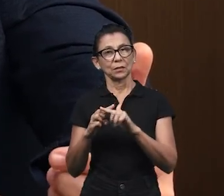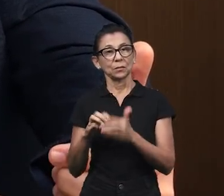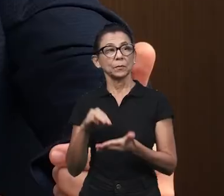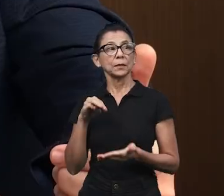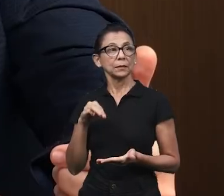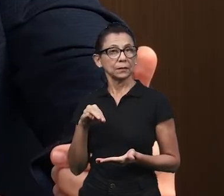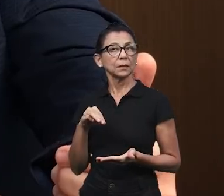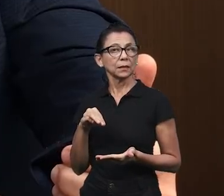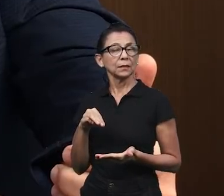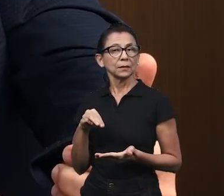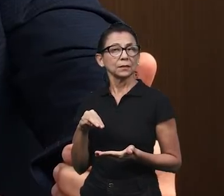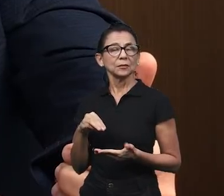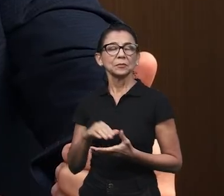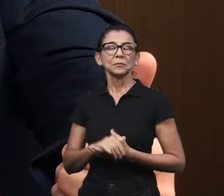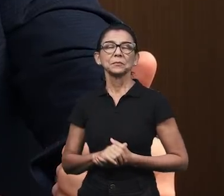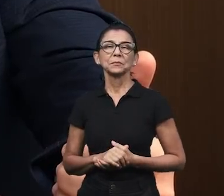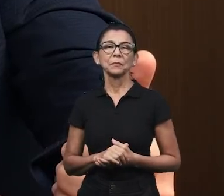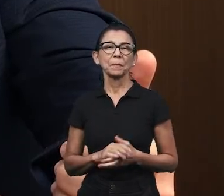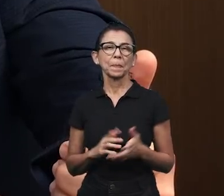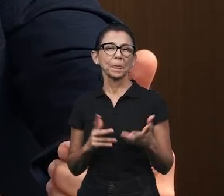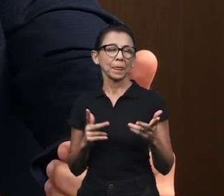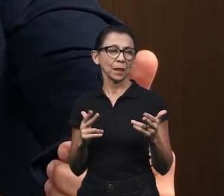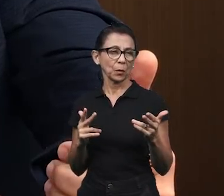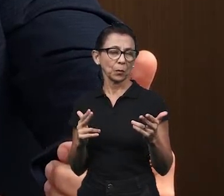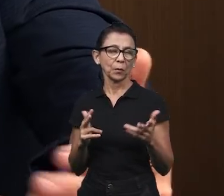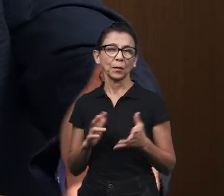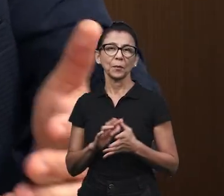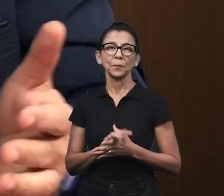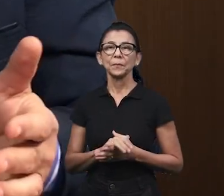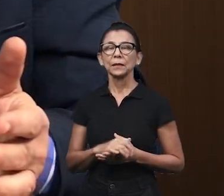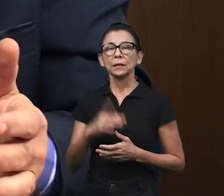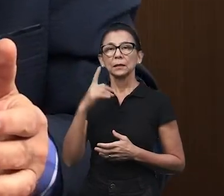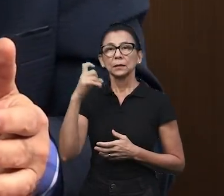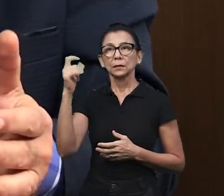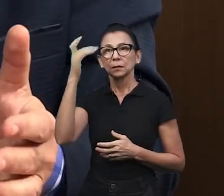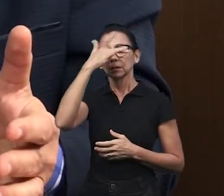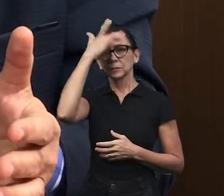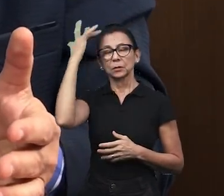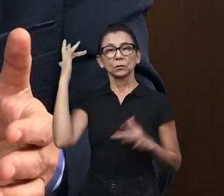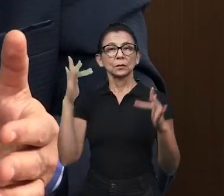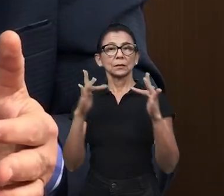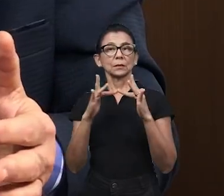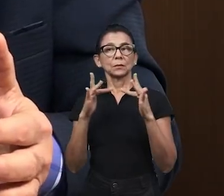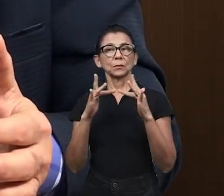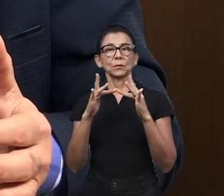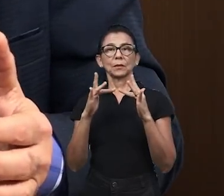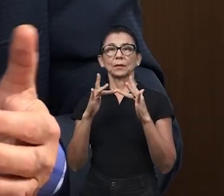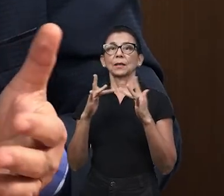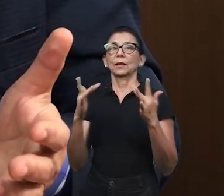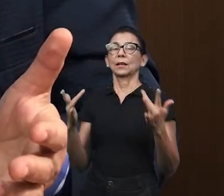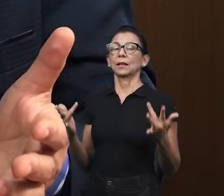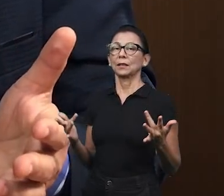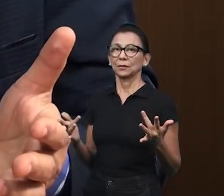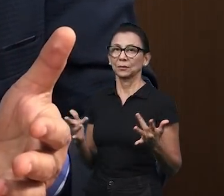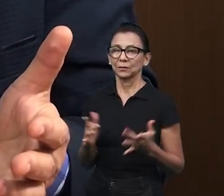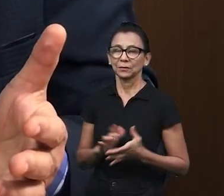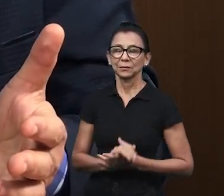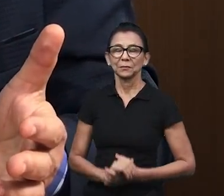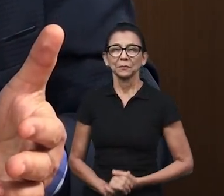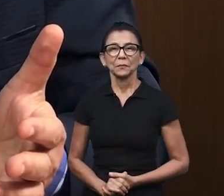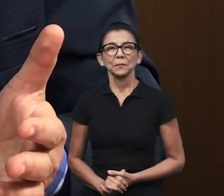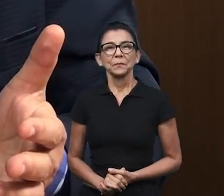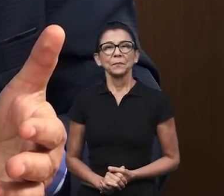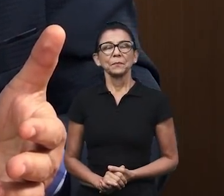voluntário. E é interessante que as pessoas que têm contato conosco, e muitos têm nos procurado, esse é um testemunho que eu posso